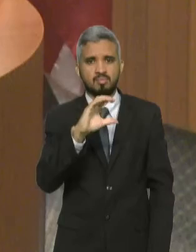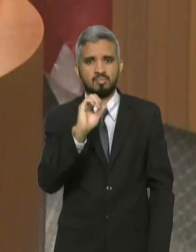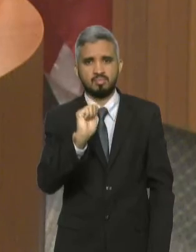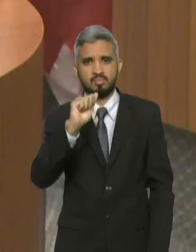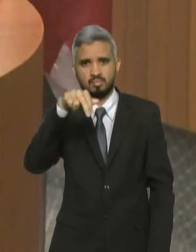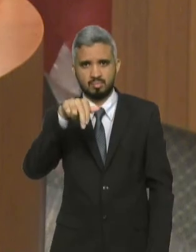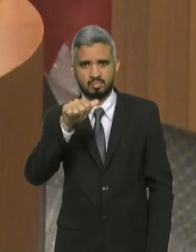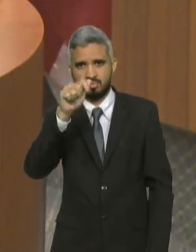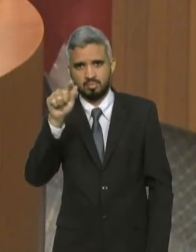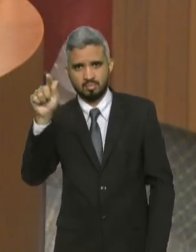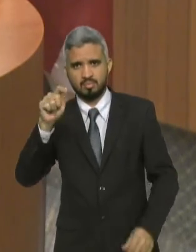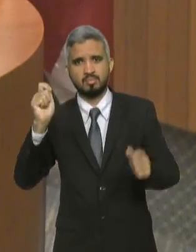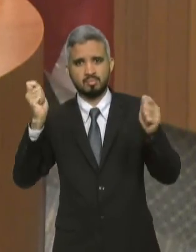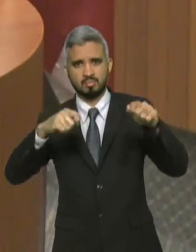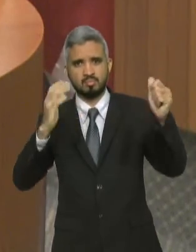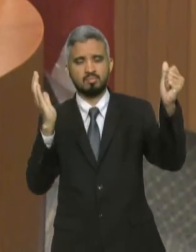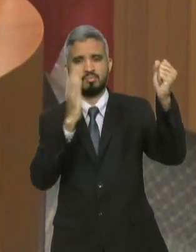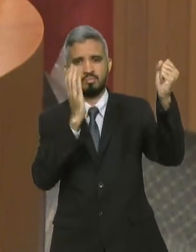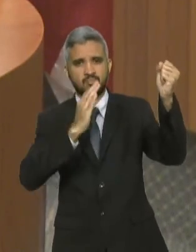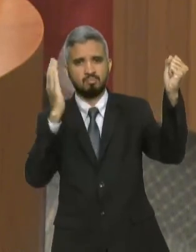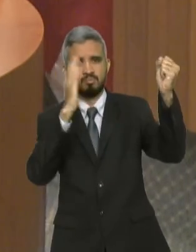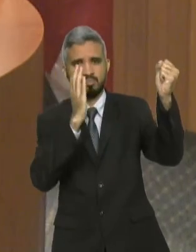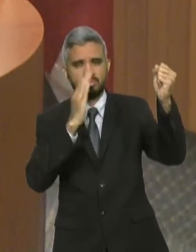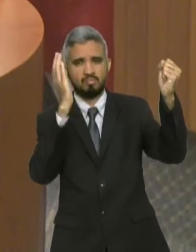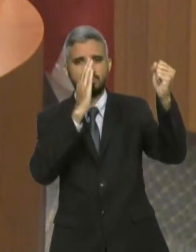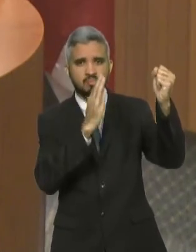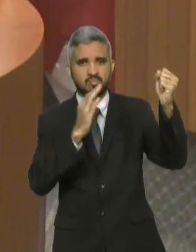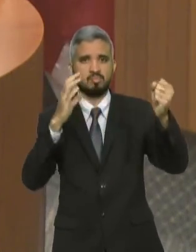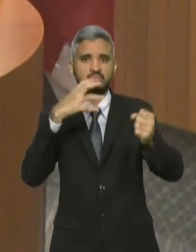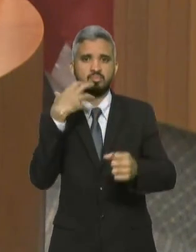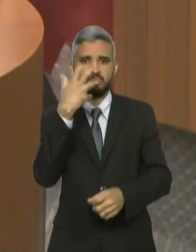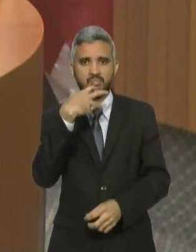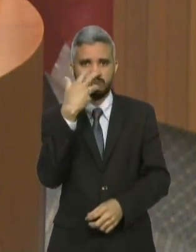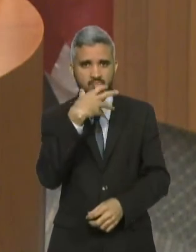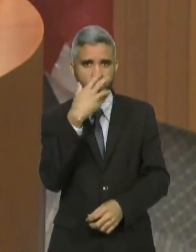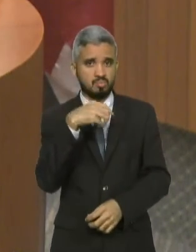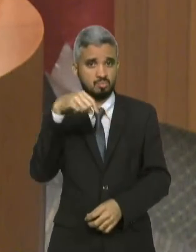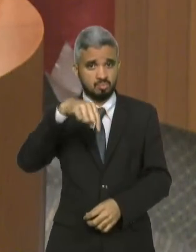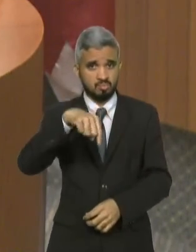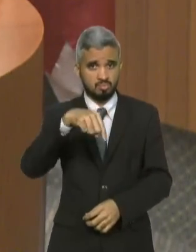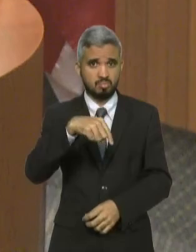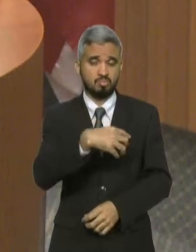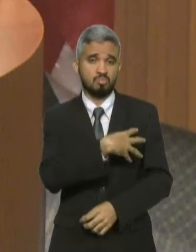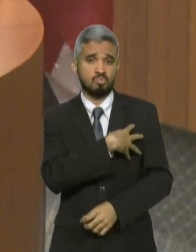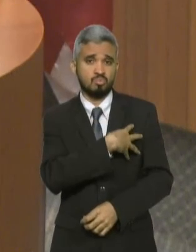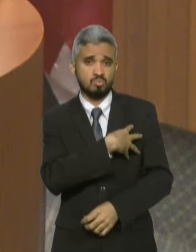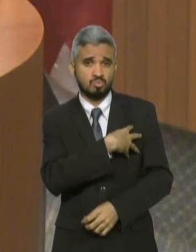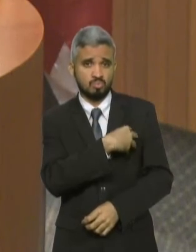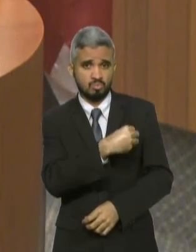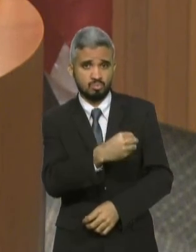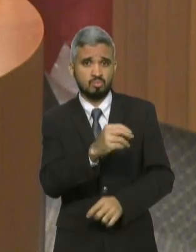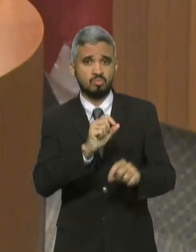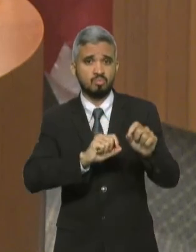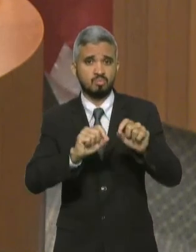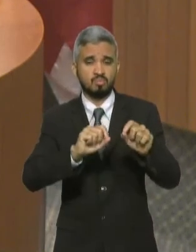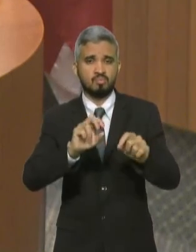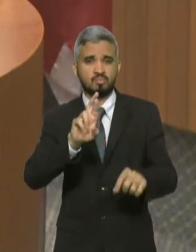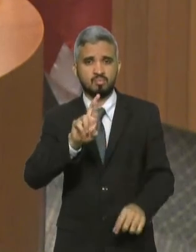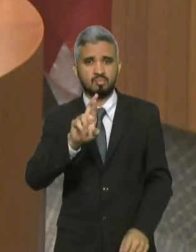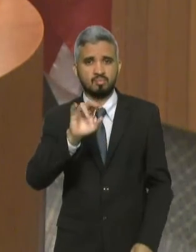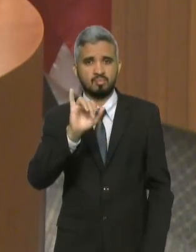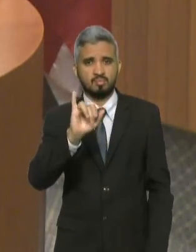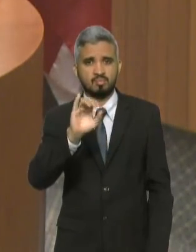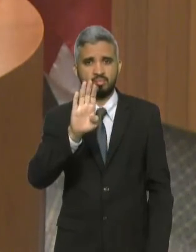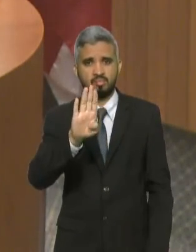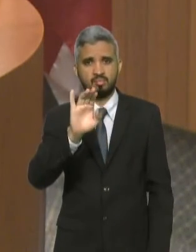pandeirões, o grito do seu filho Ribinha, que tem uma voz de timbre muito parecido